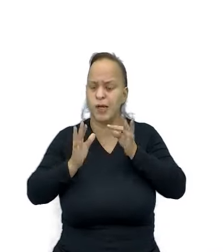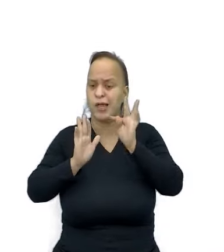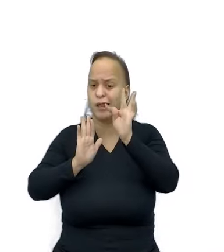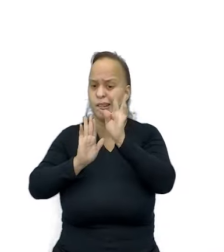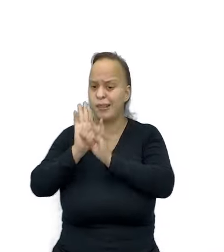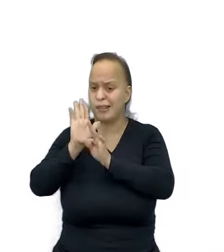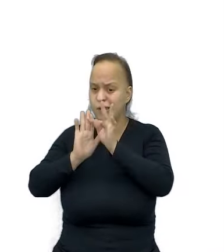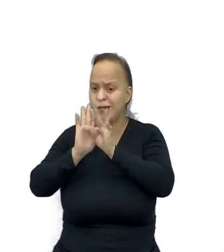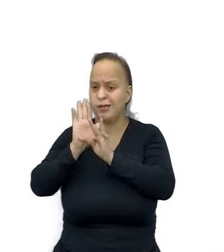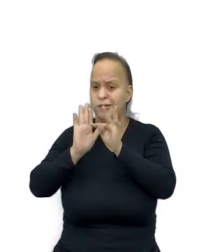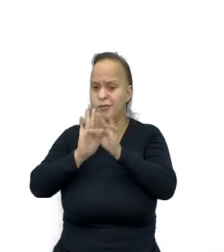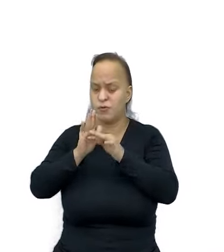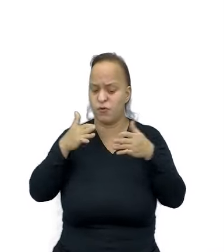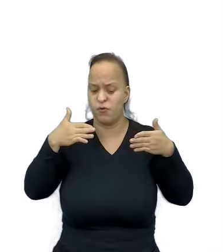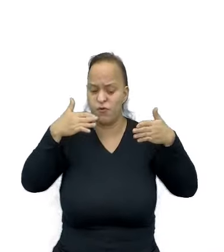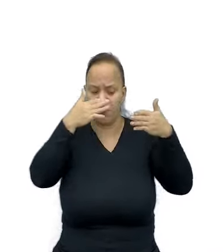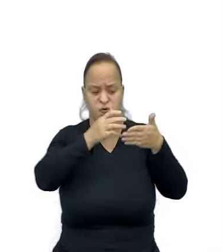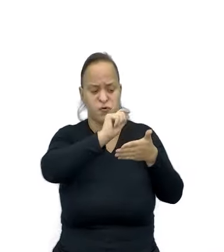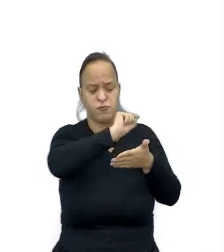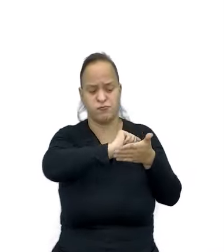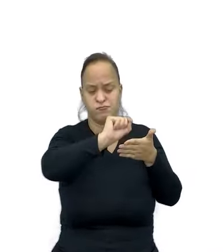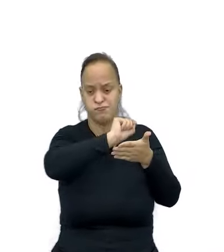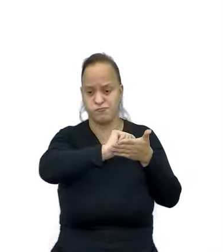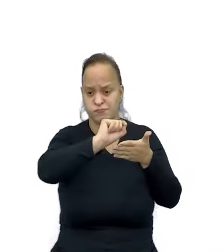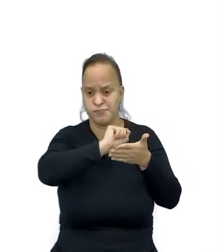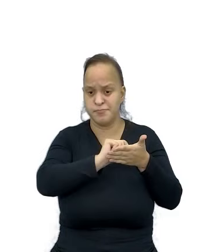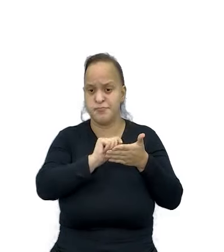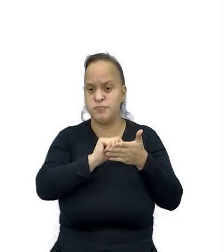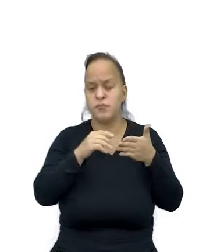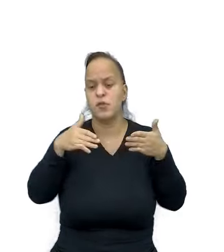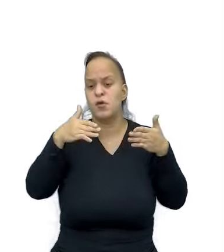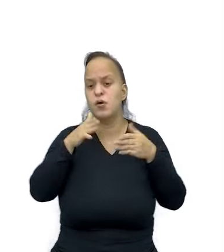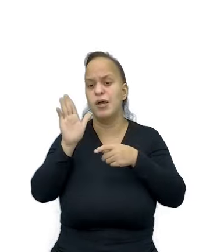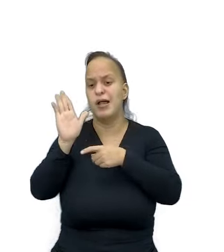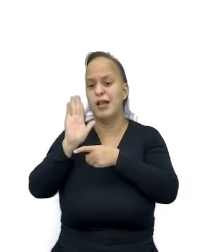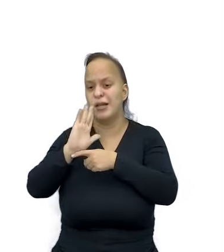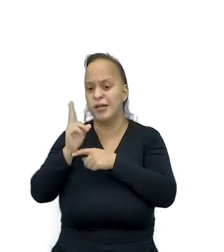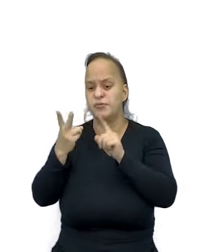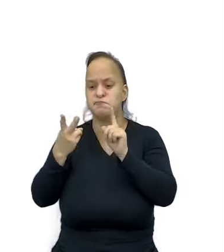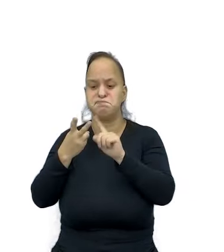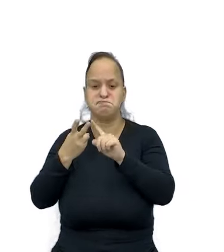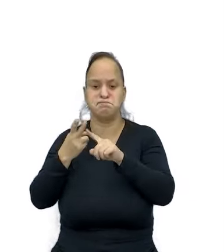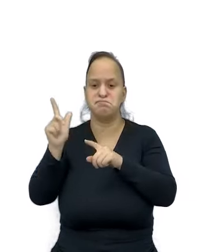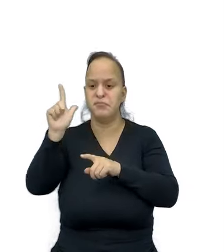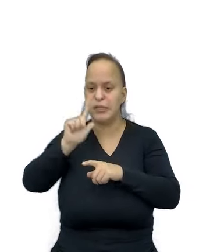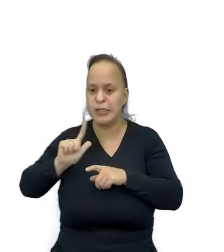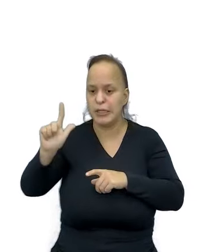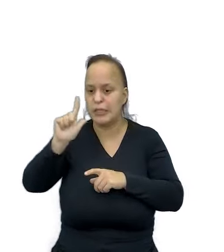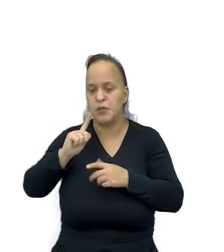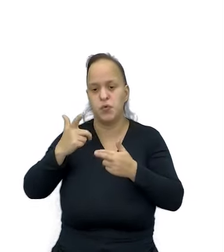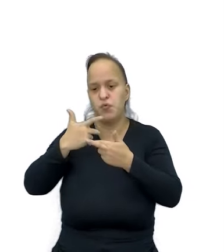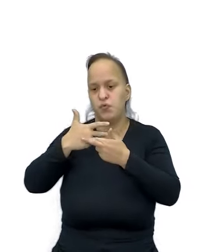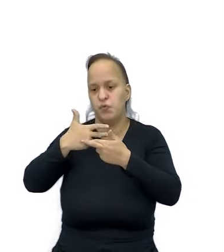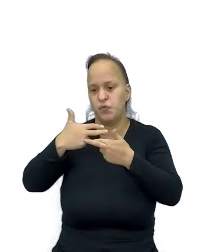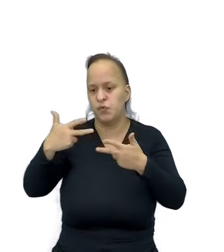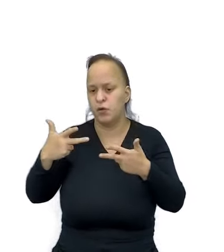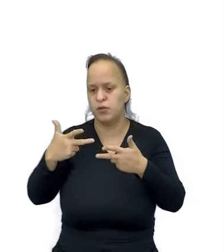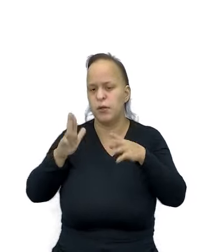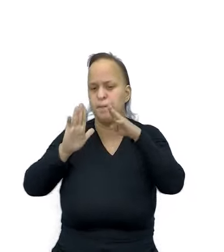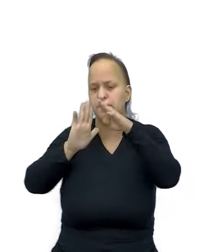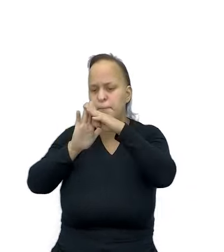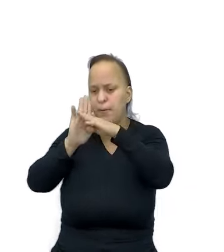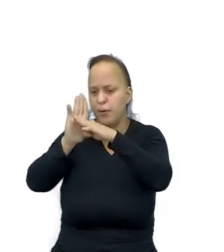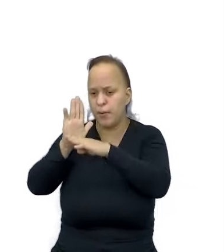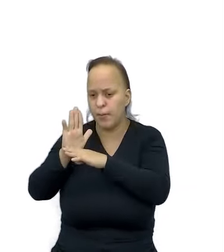do gênero resenha, sobre filmes e obras literárias. Então, aqui a gente tem um tema, né? Então, a gente tem um passo a passo para pensar como seria